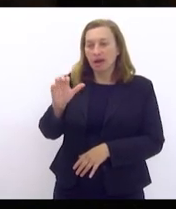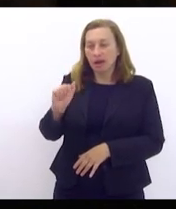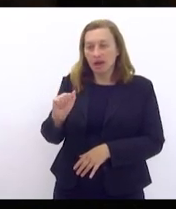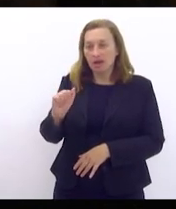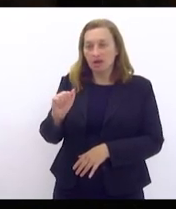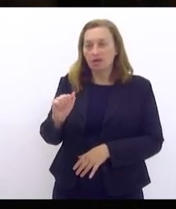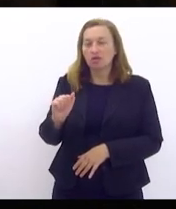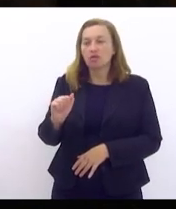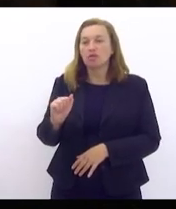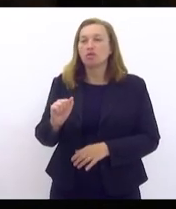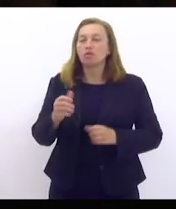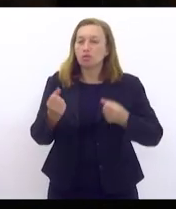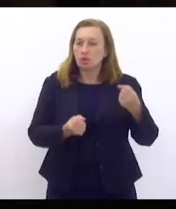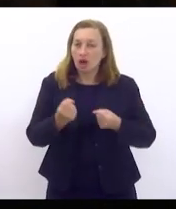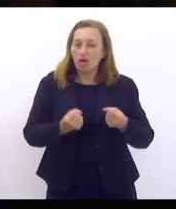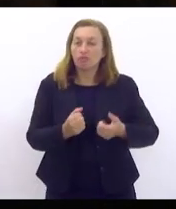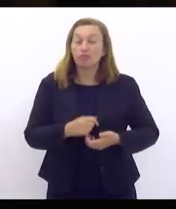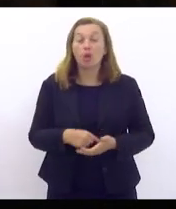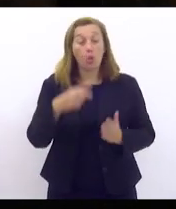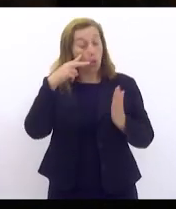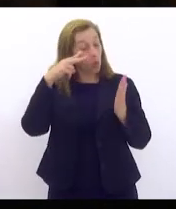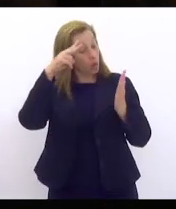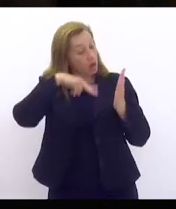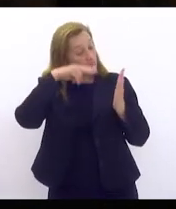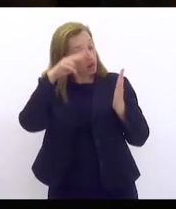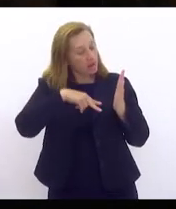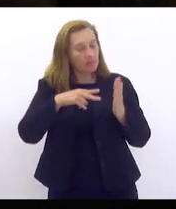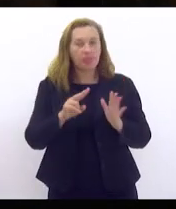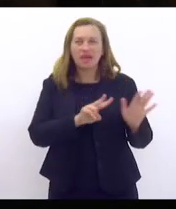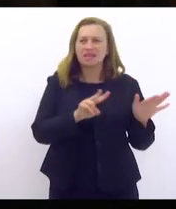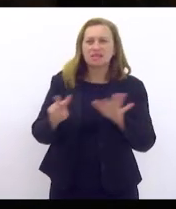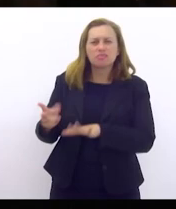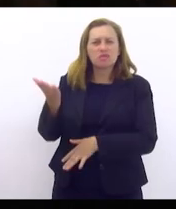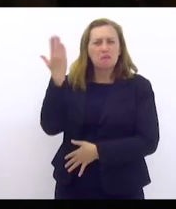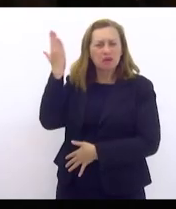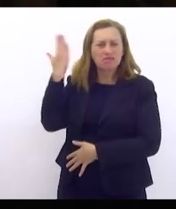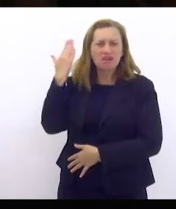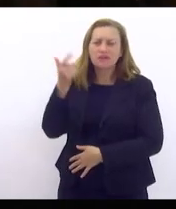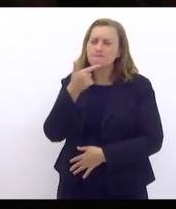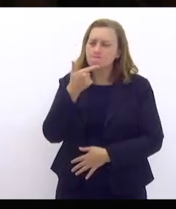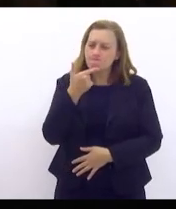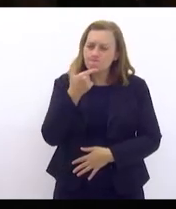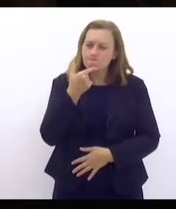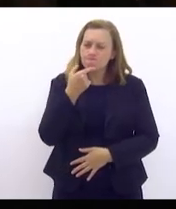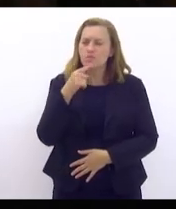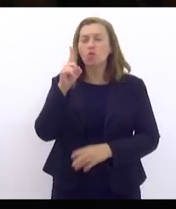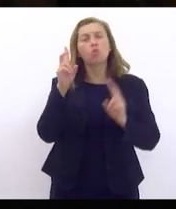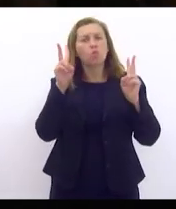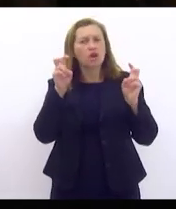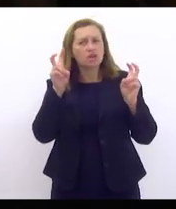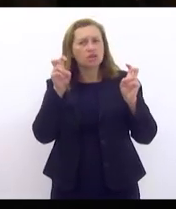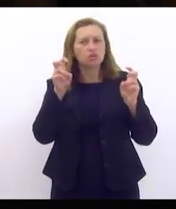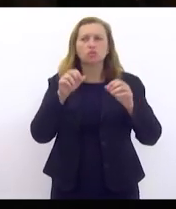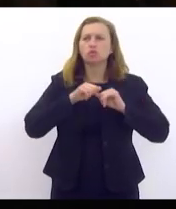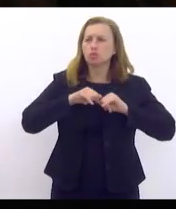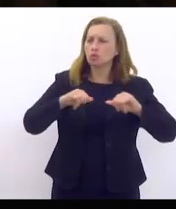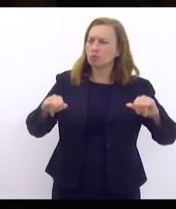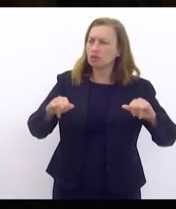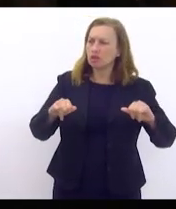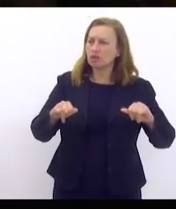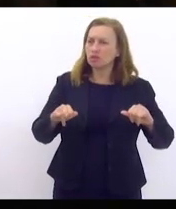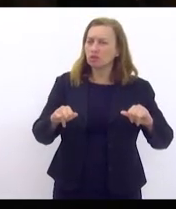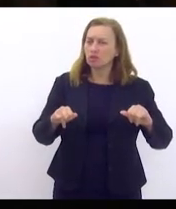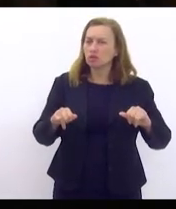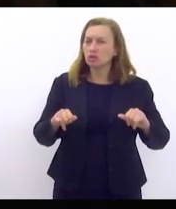isso li a semana passada uma matéria publicada no